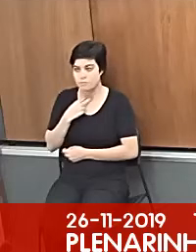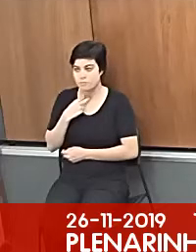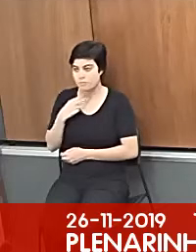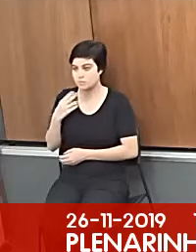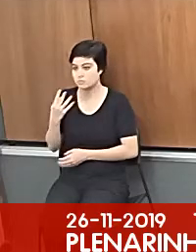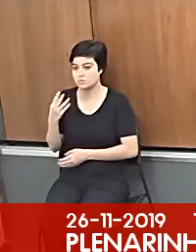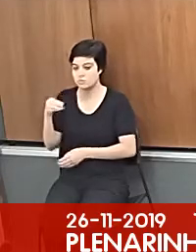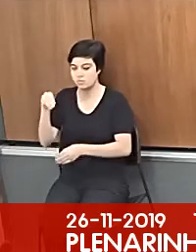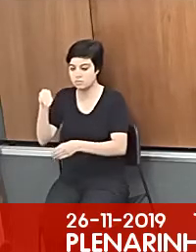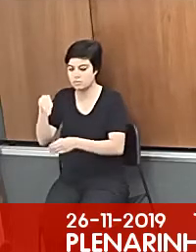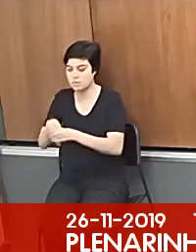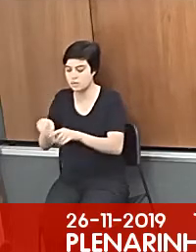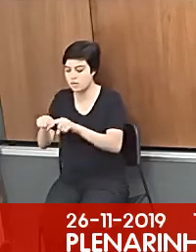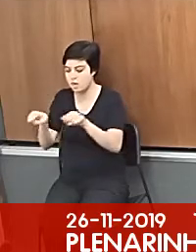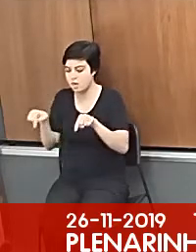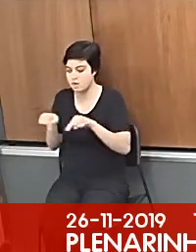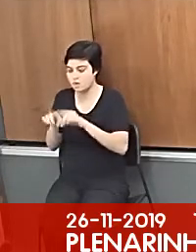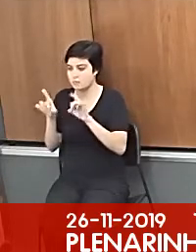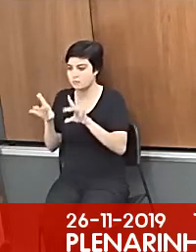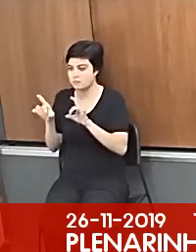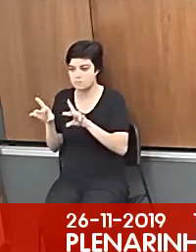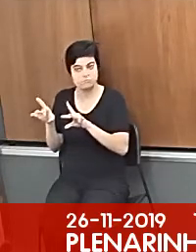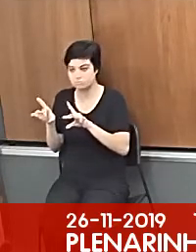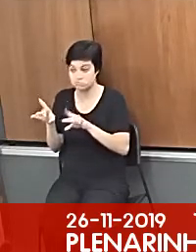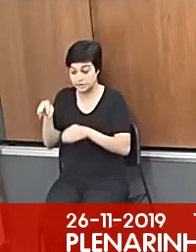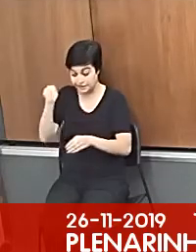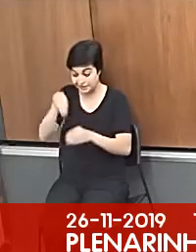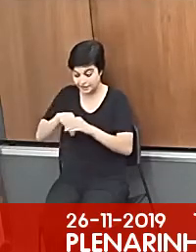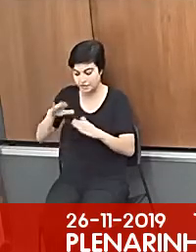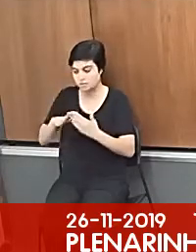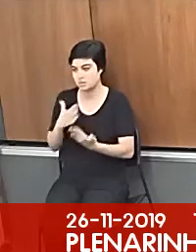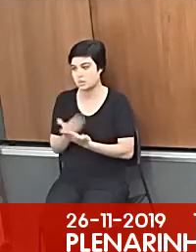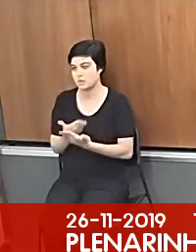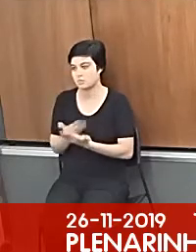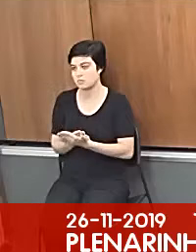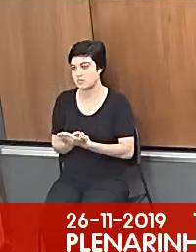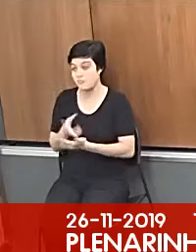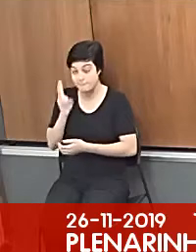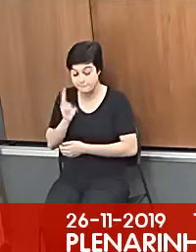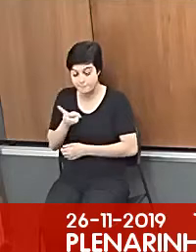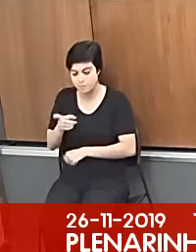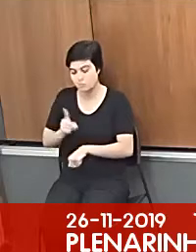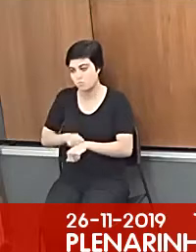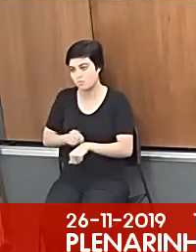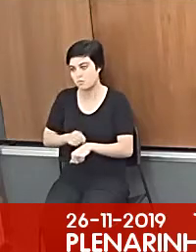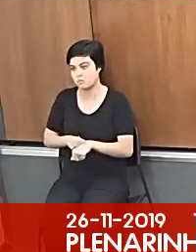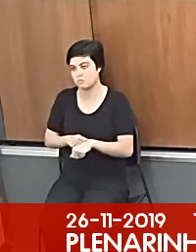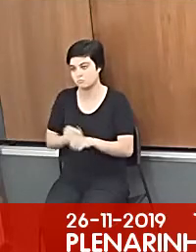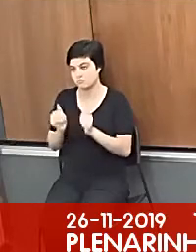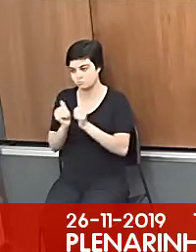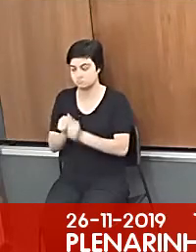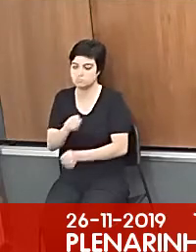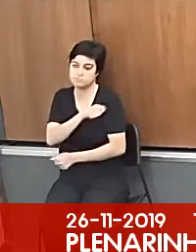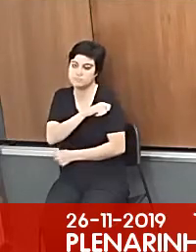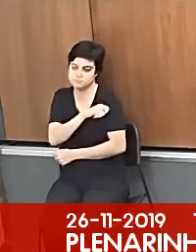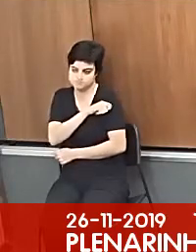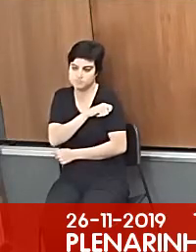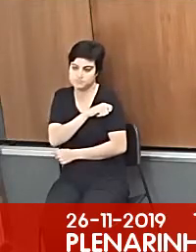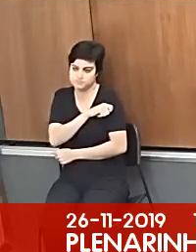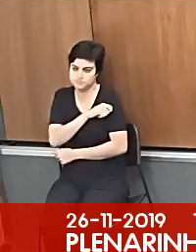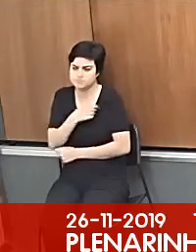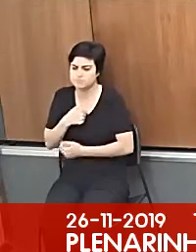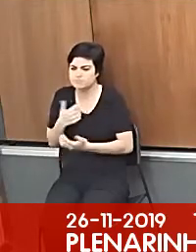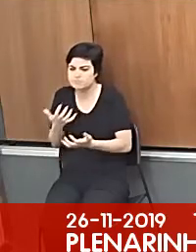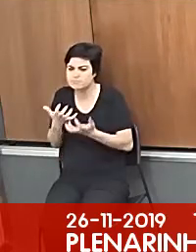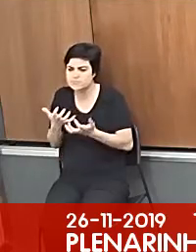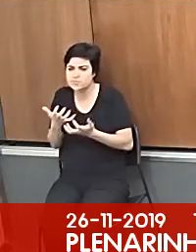de atendimento educacional. É dentro da escola, é no turno de matrícula do aluno. Eu